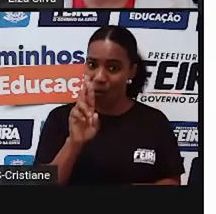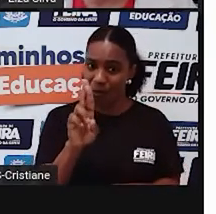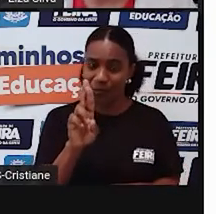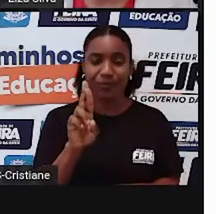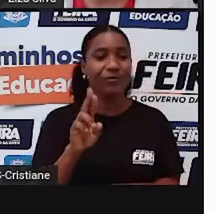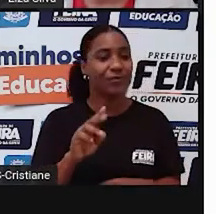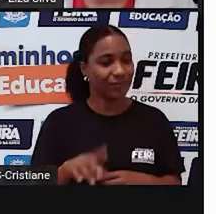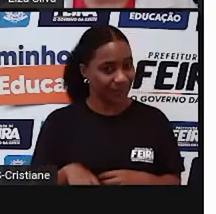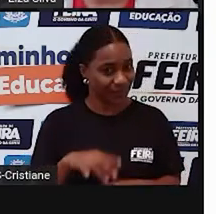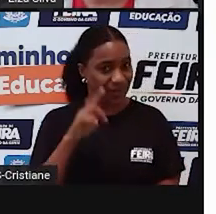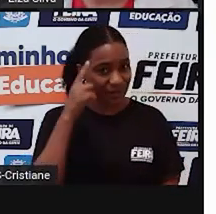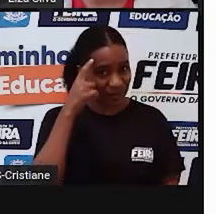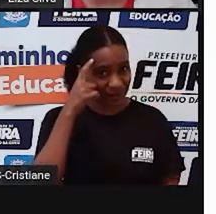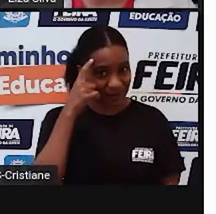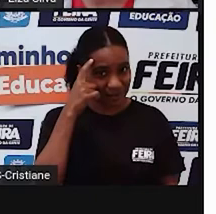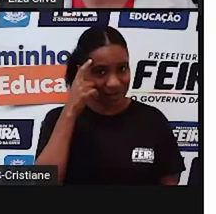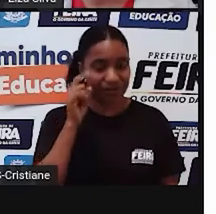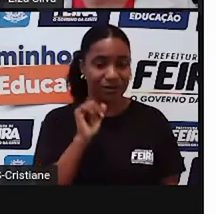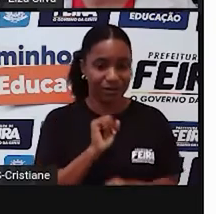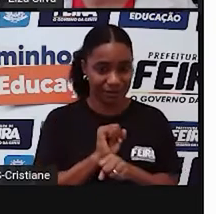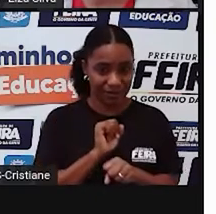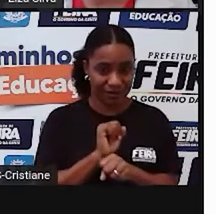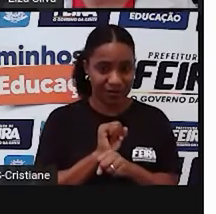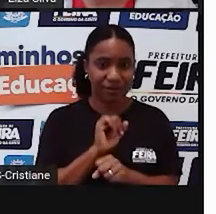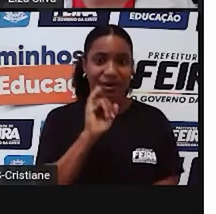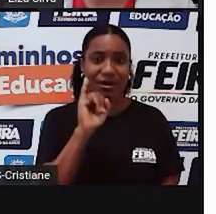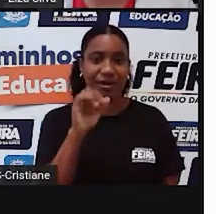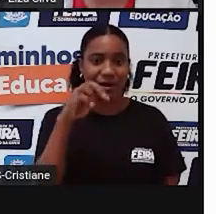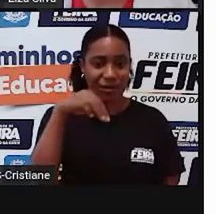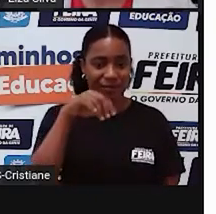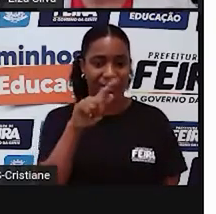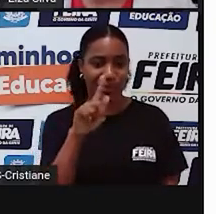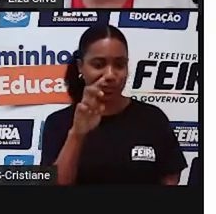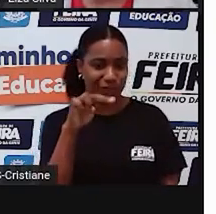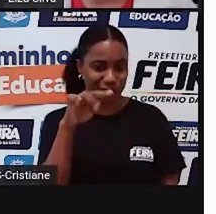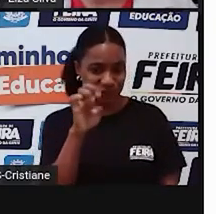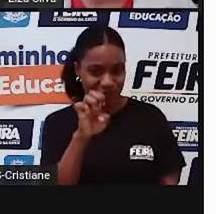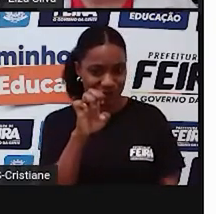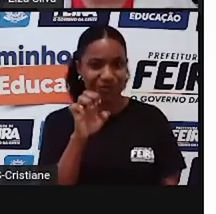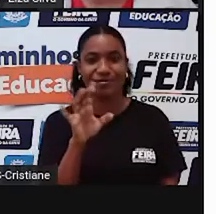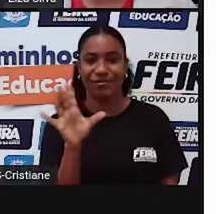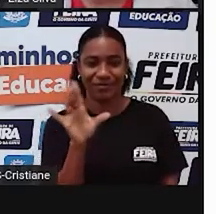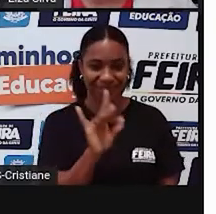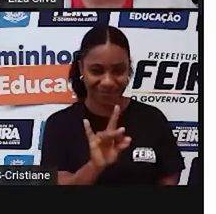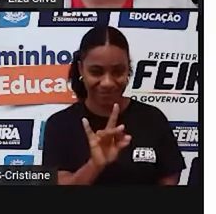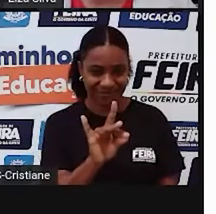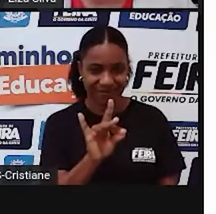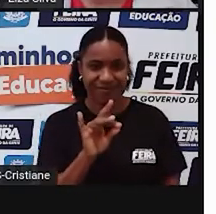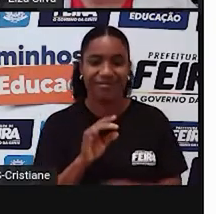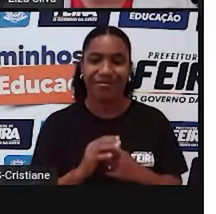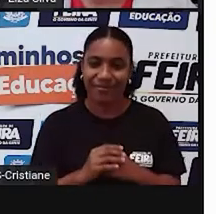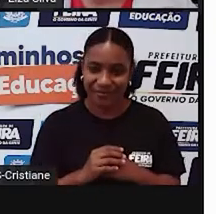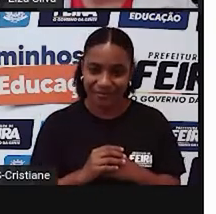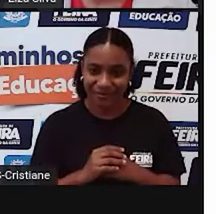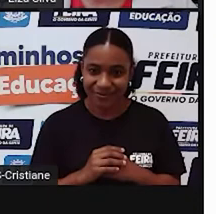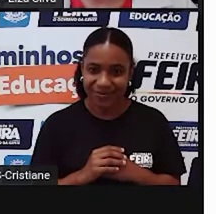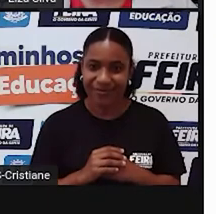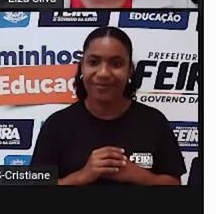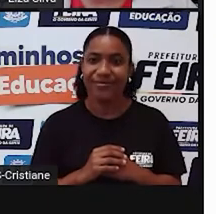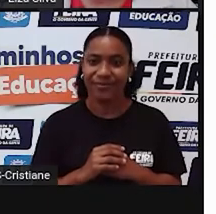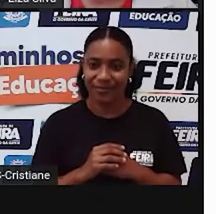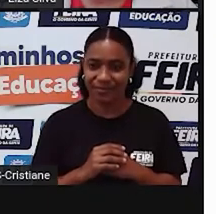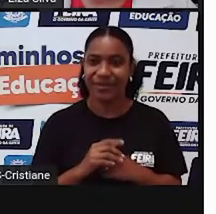Imagine. Just a moment. Precisamos segurar aqui direitinho. Know. Hear.